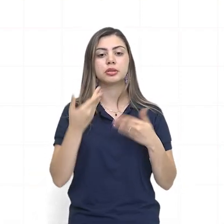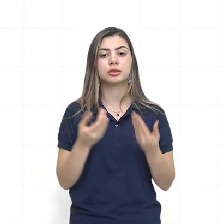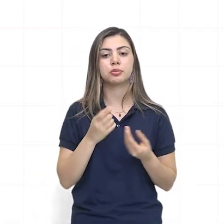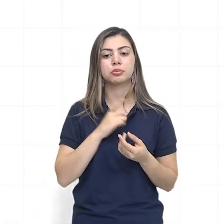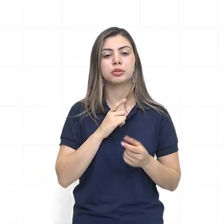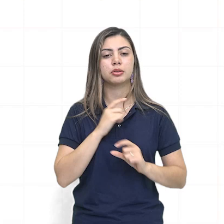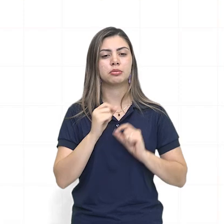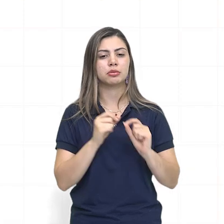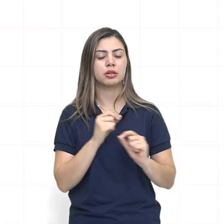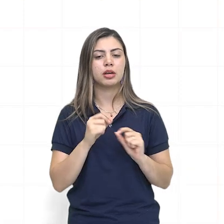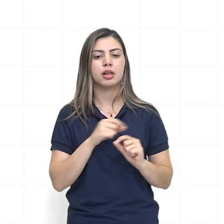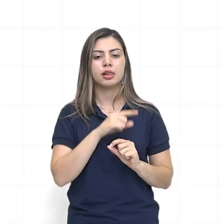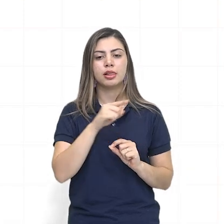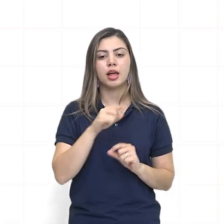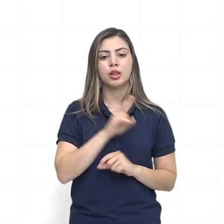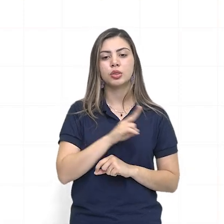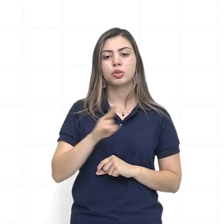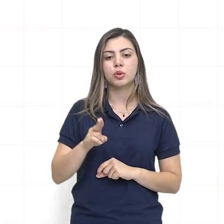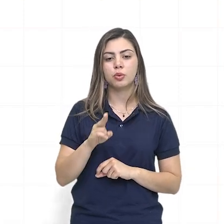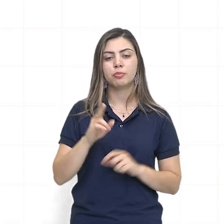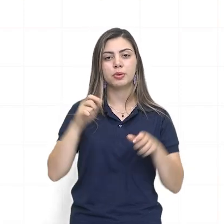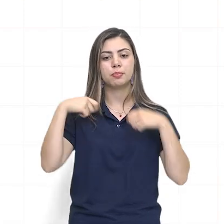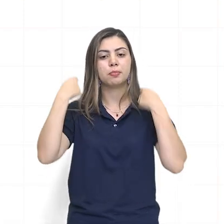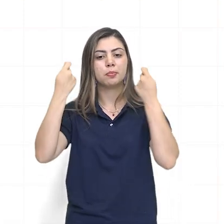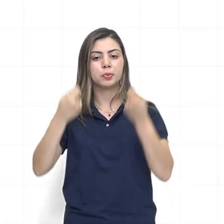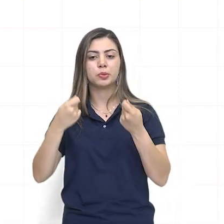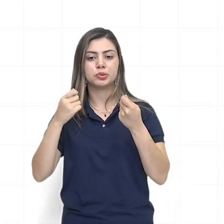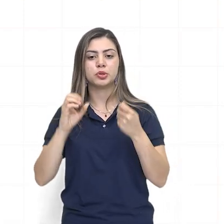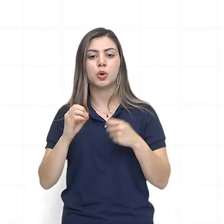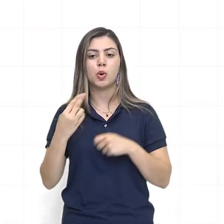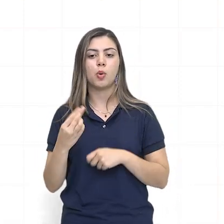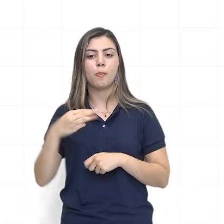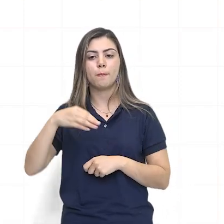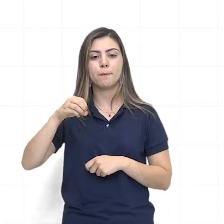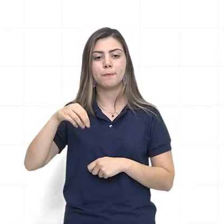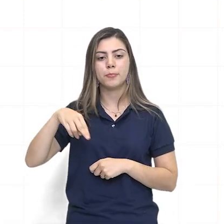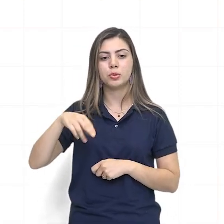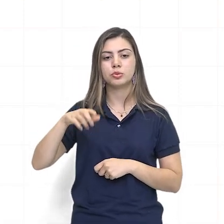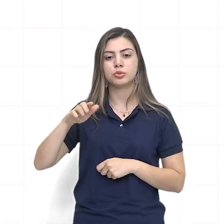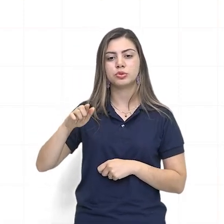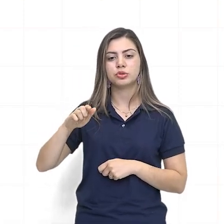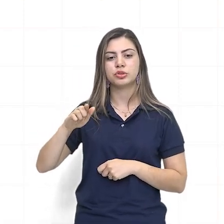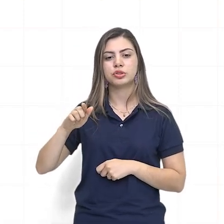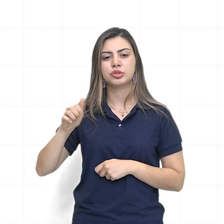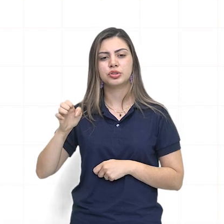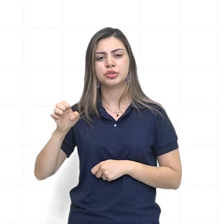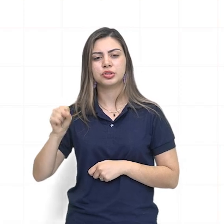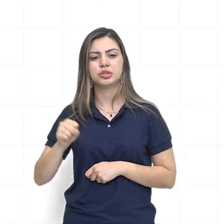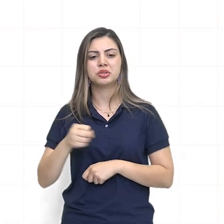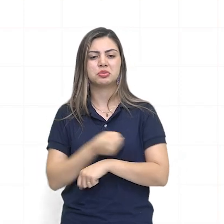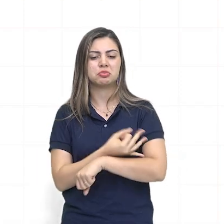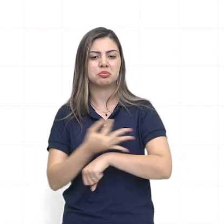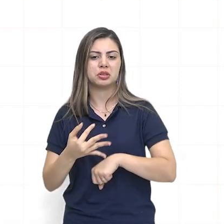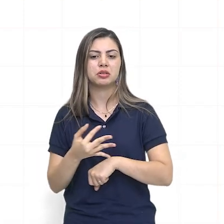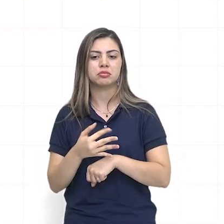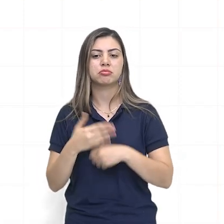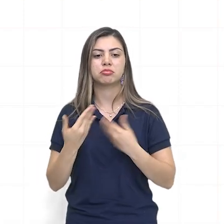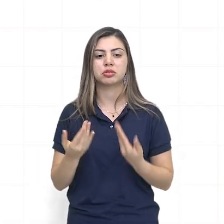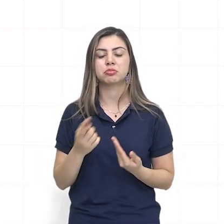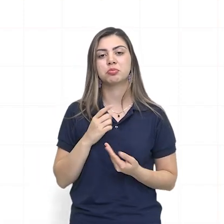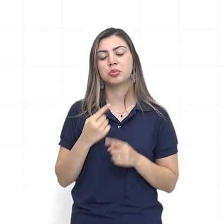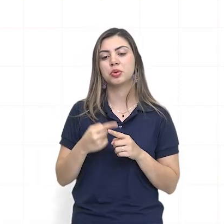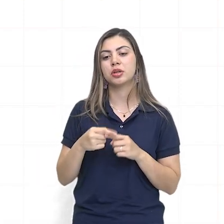clausura monástica, dá-se o nome de monges ou monjas cistercienses, ou monges brancos, como